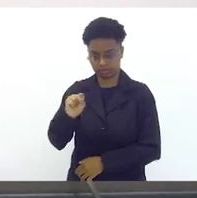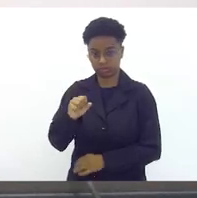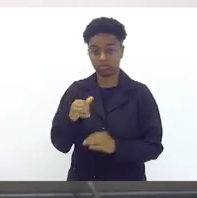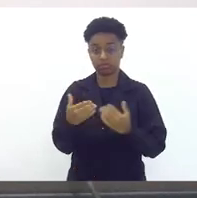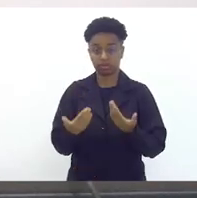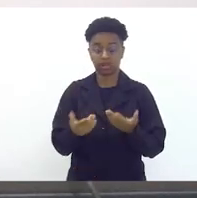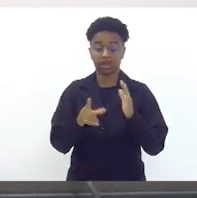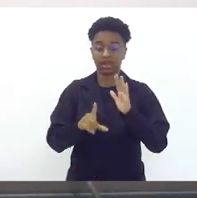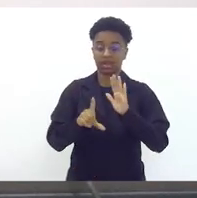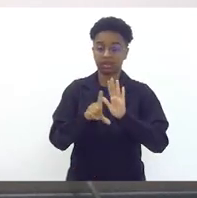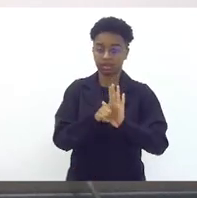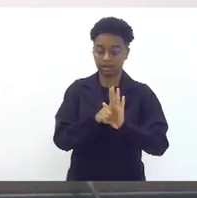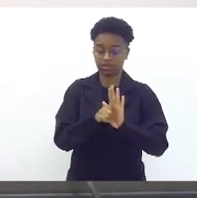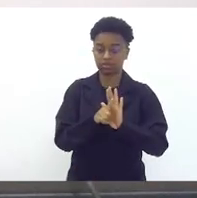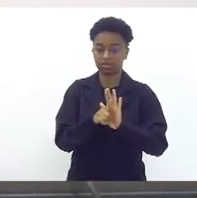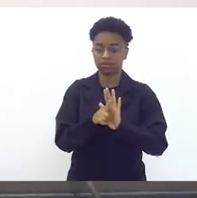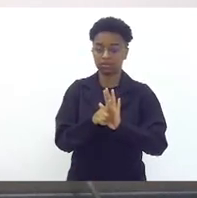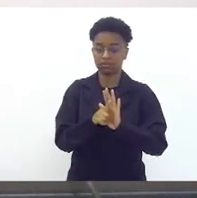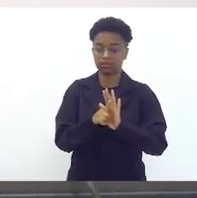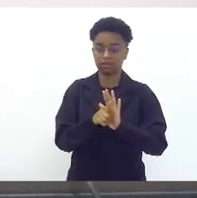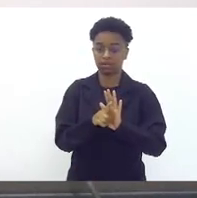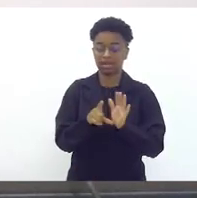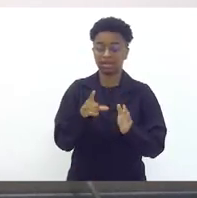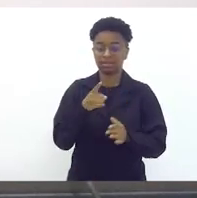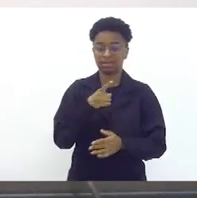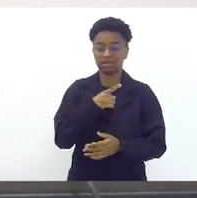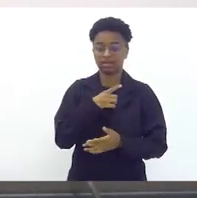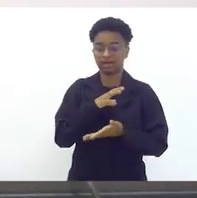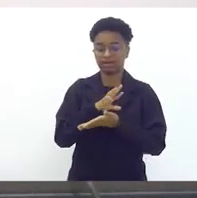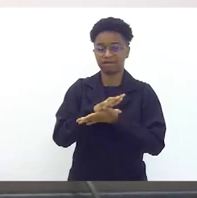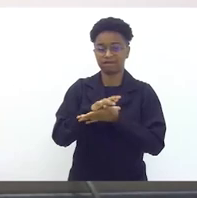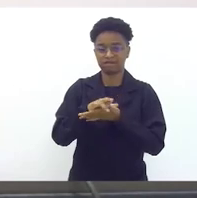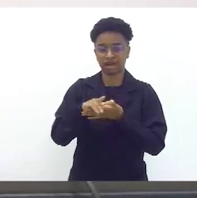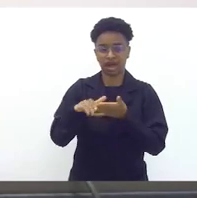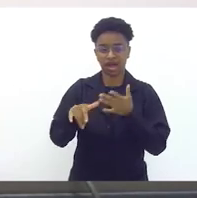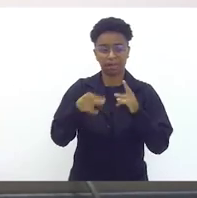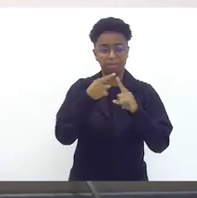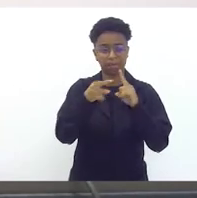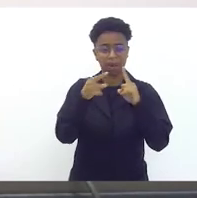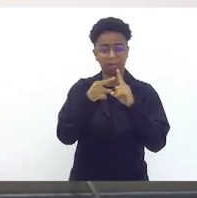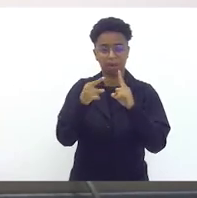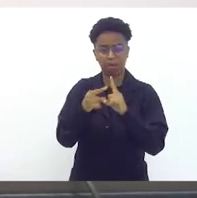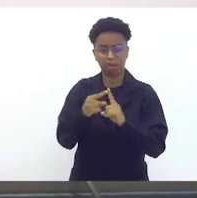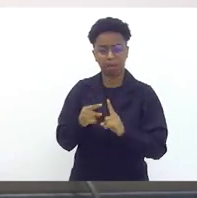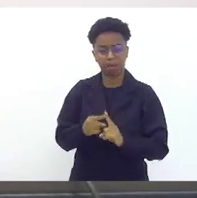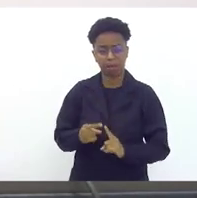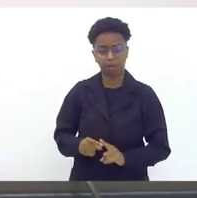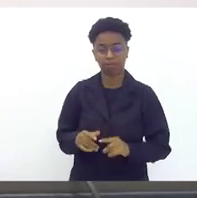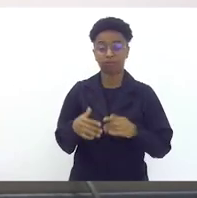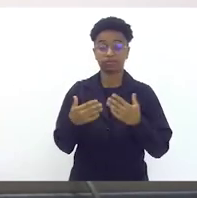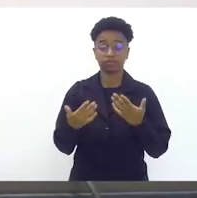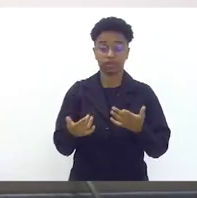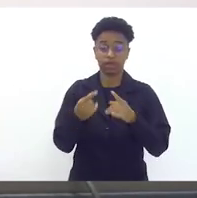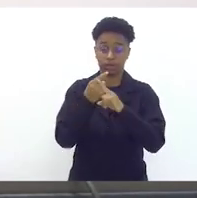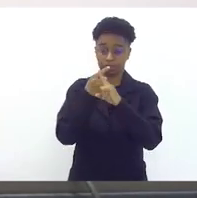essa lei recebeu uma série de vetos. E esses